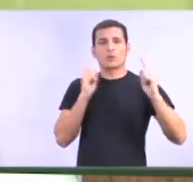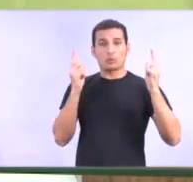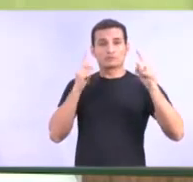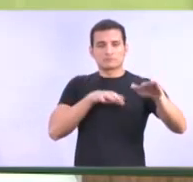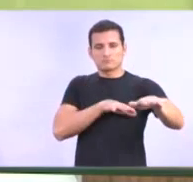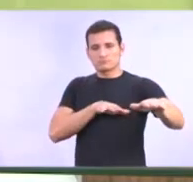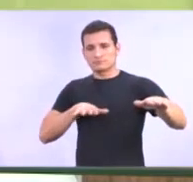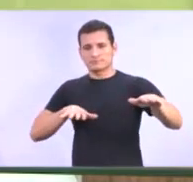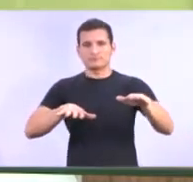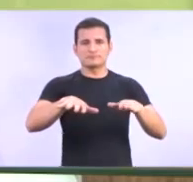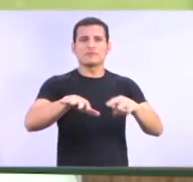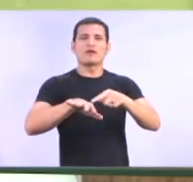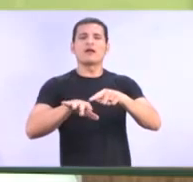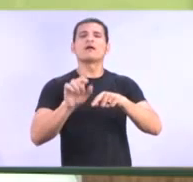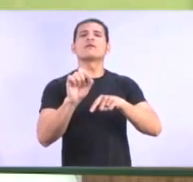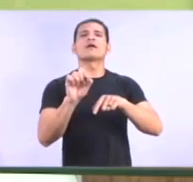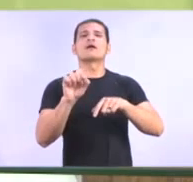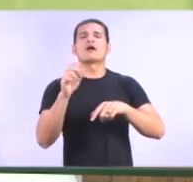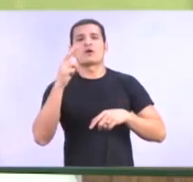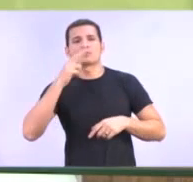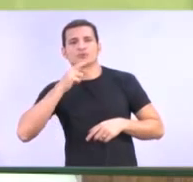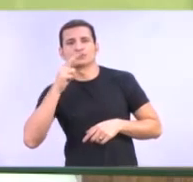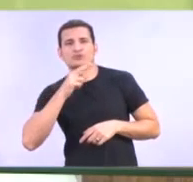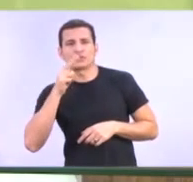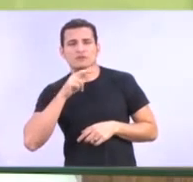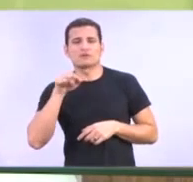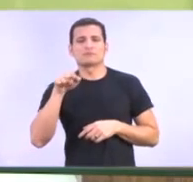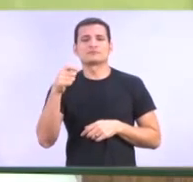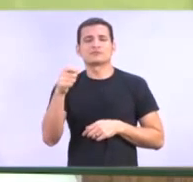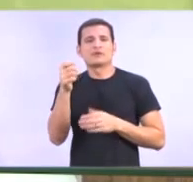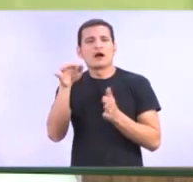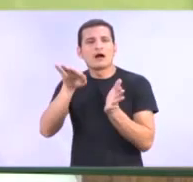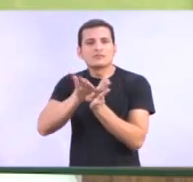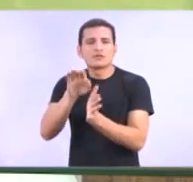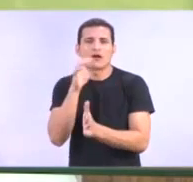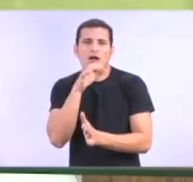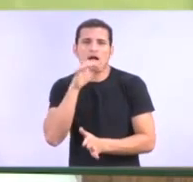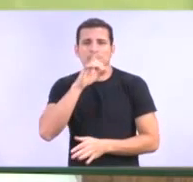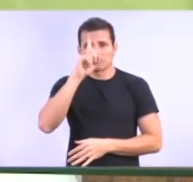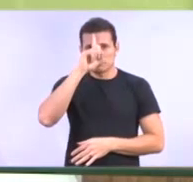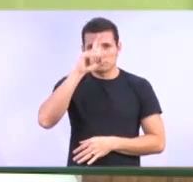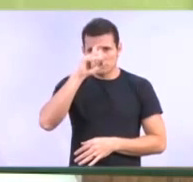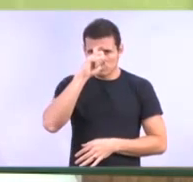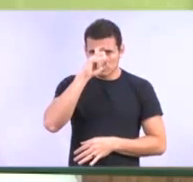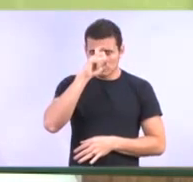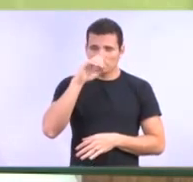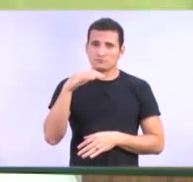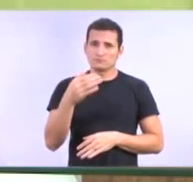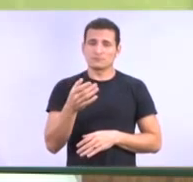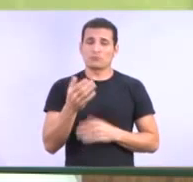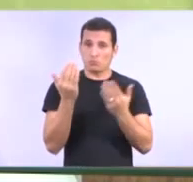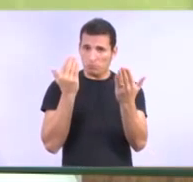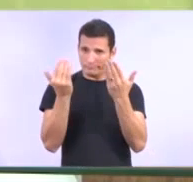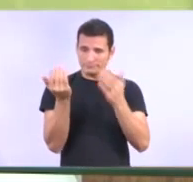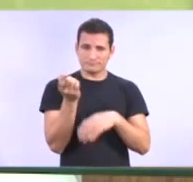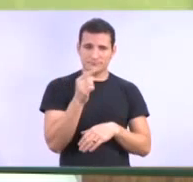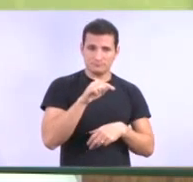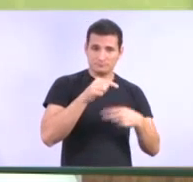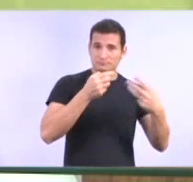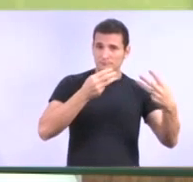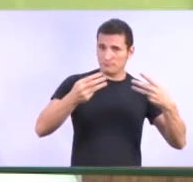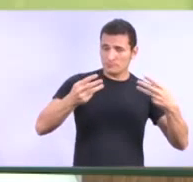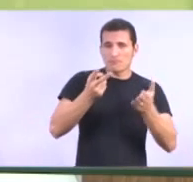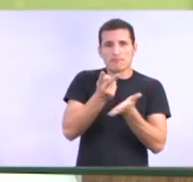quê? Porque tem alguma emergência, ou seja, ela tem que chegar rápido ao hospital. Então, na rede acontece a mesma coisa.